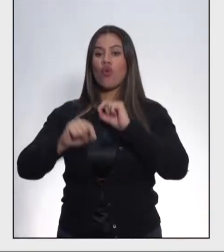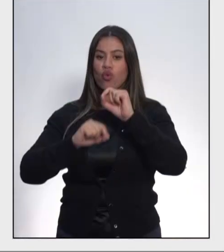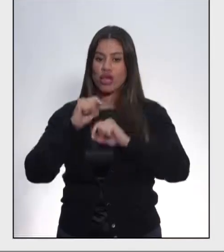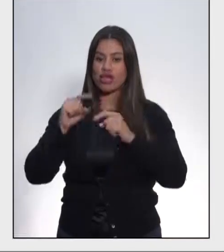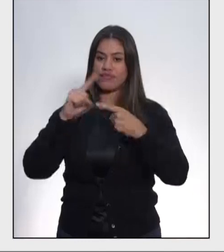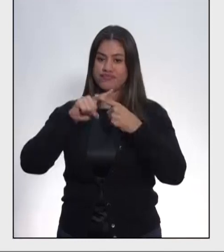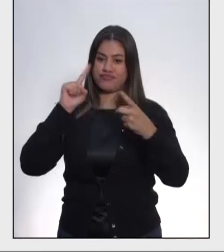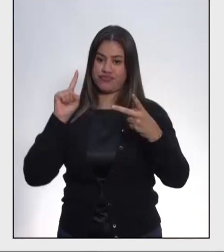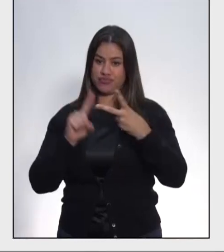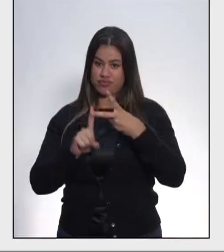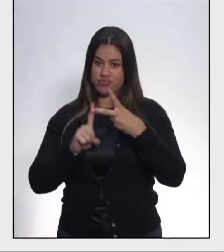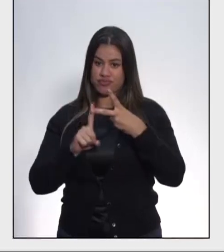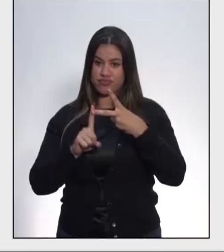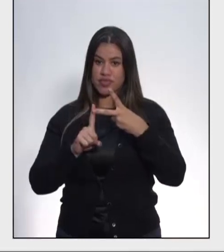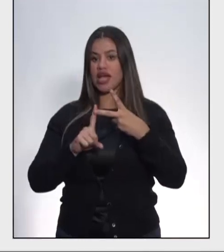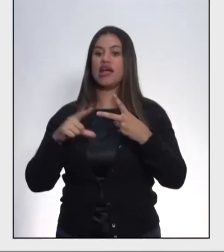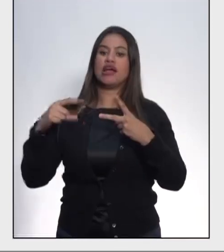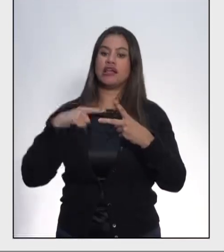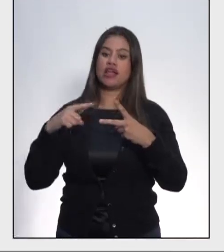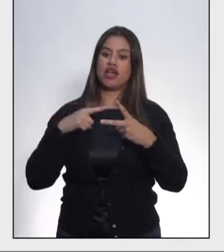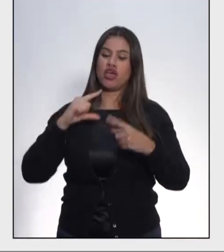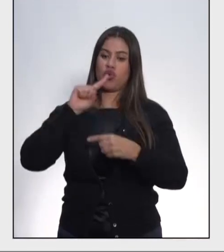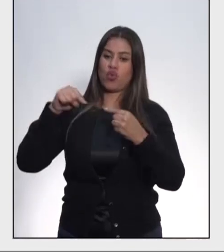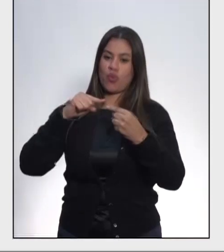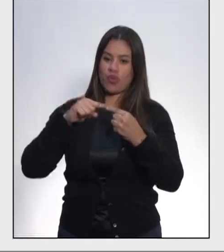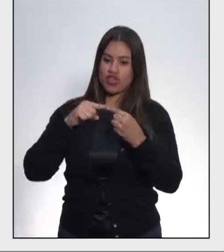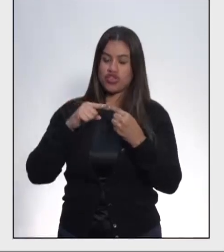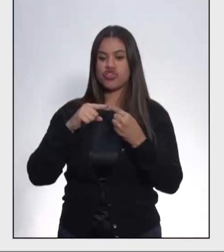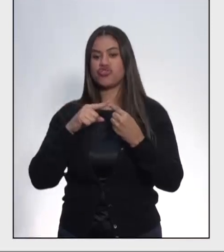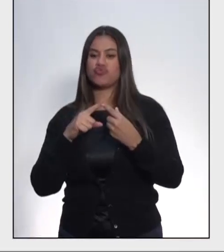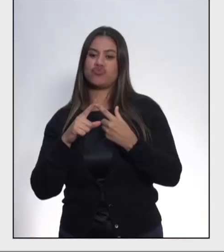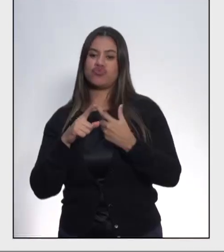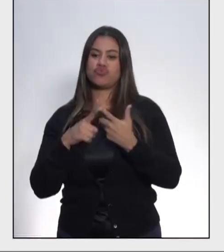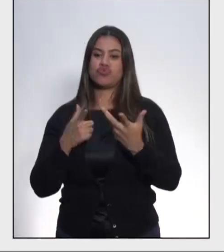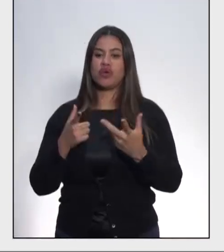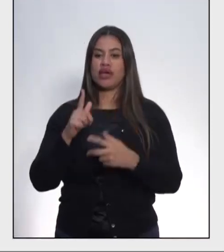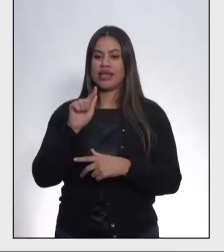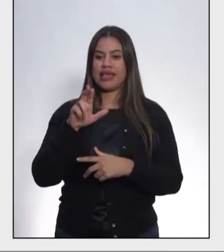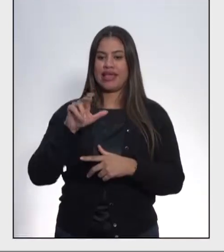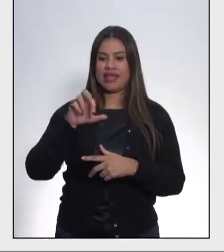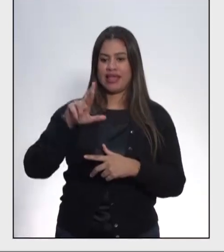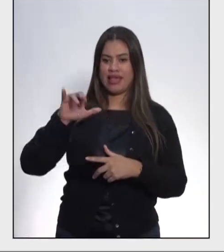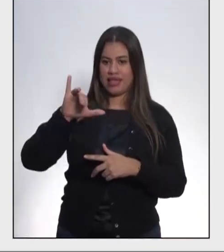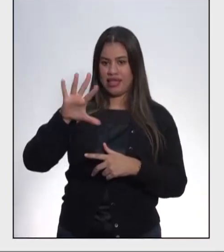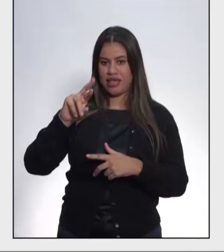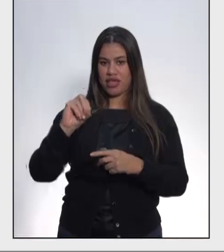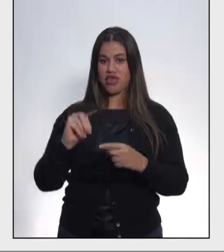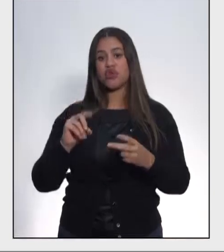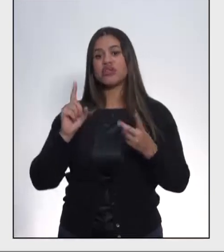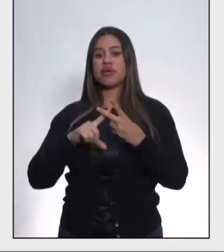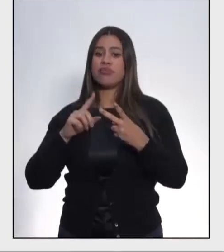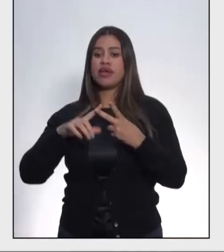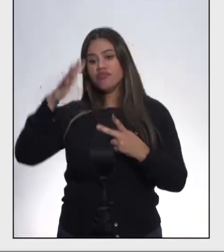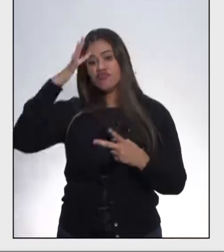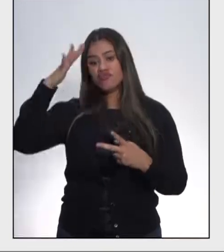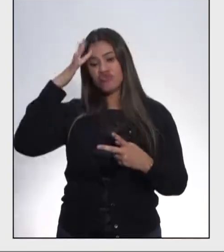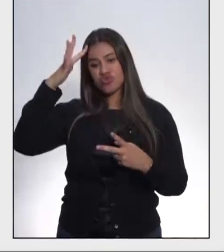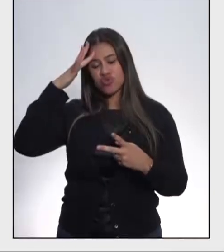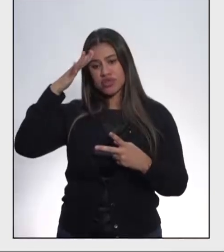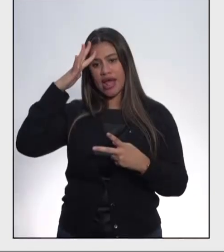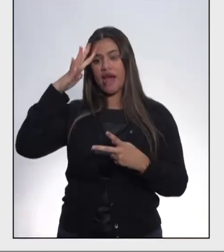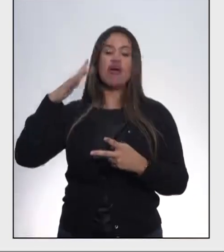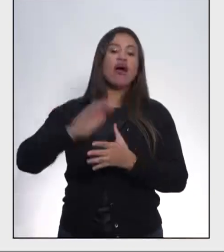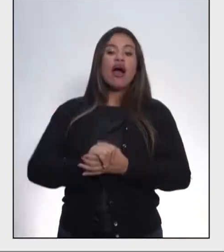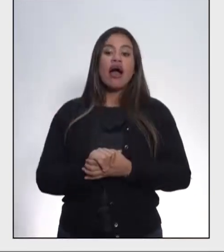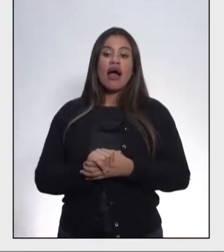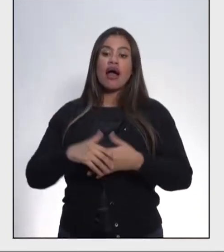2 conotações principais. Eram praticadas com o objetivo guerreiro ou tinham um apelo filosófico, como concepção de vida bastante significativo.